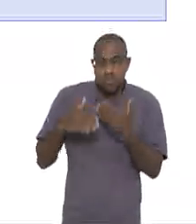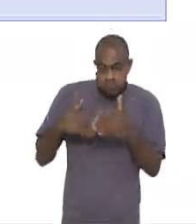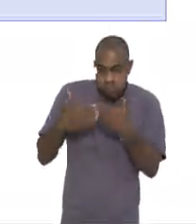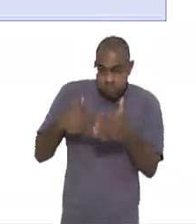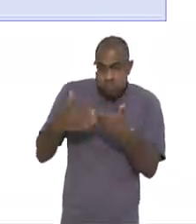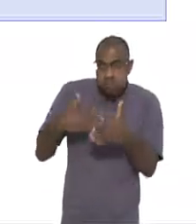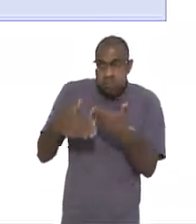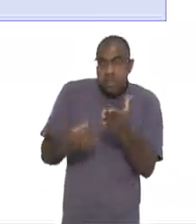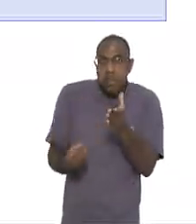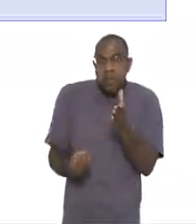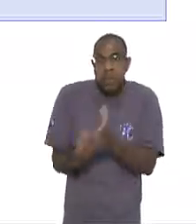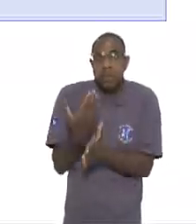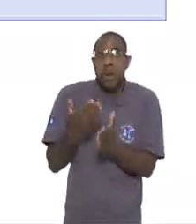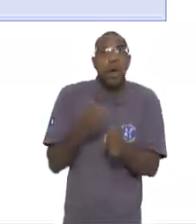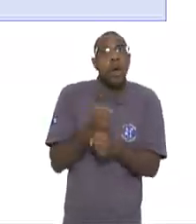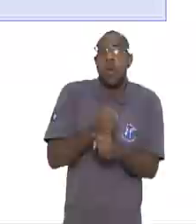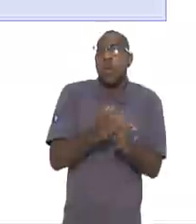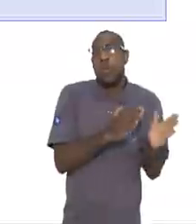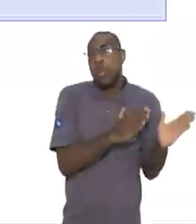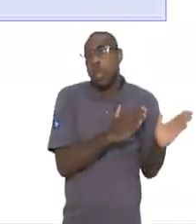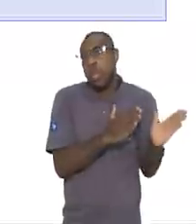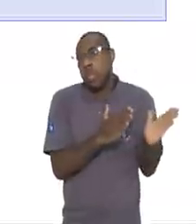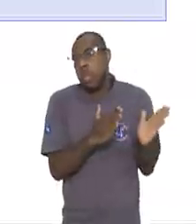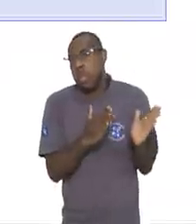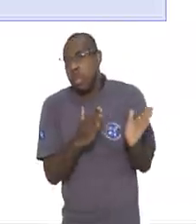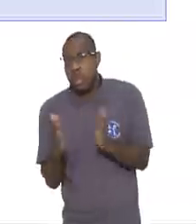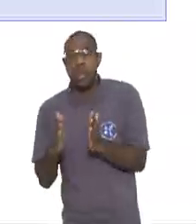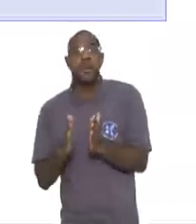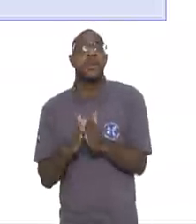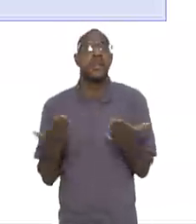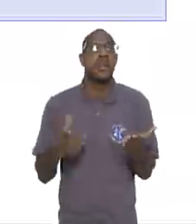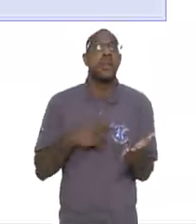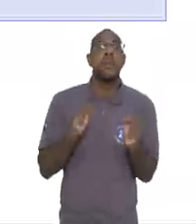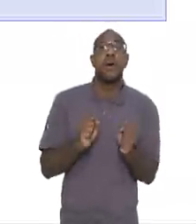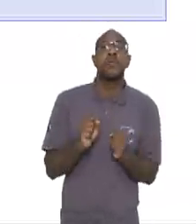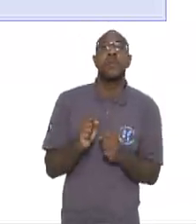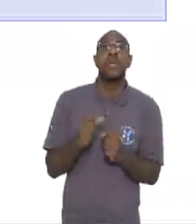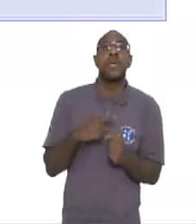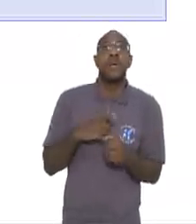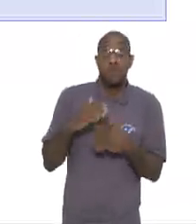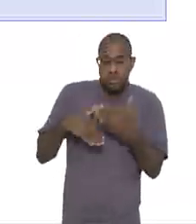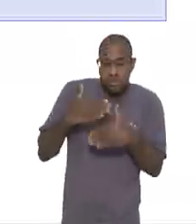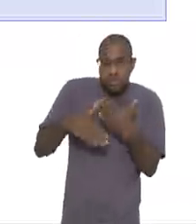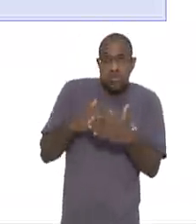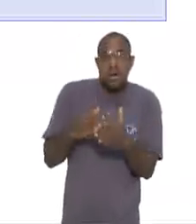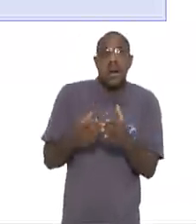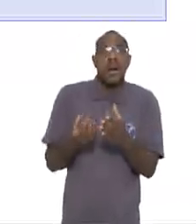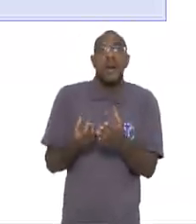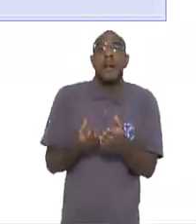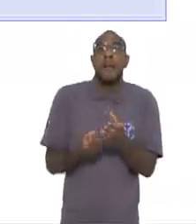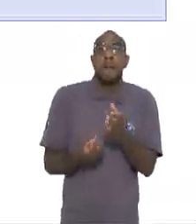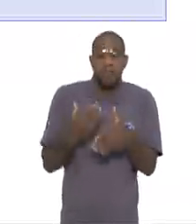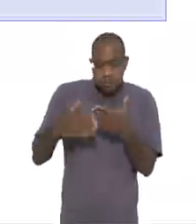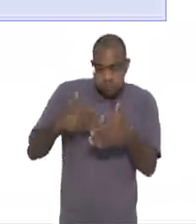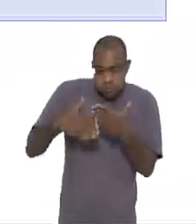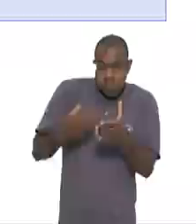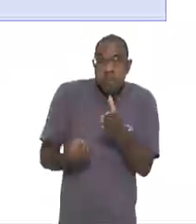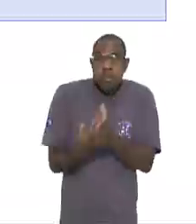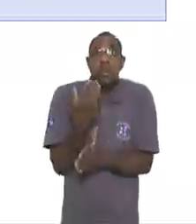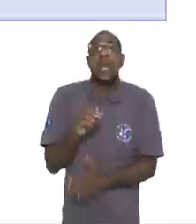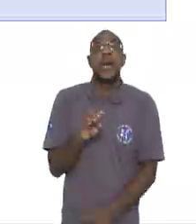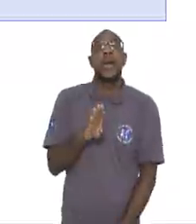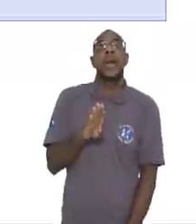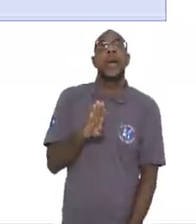todo e em menor área de cultivo. E o óleo que acumulam pode virar biocombustível mais eficiente do mundo. Tá falando aqui de uma